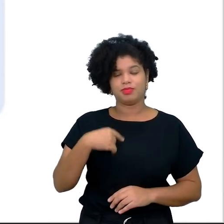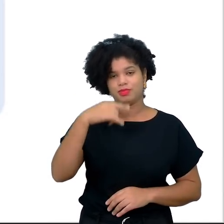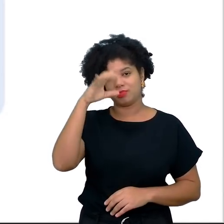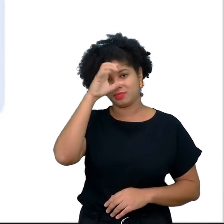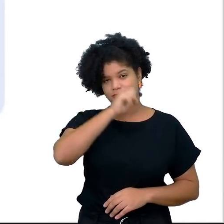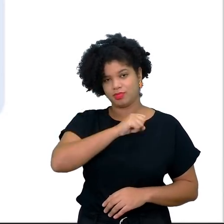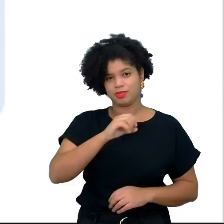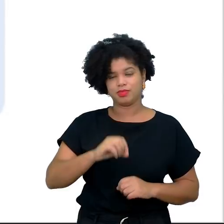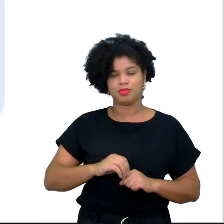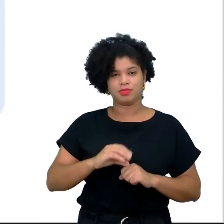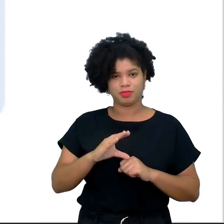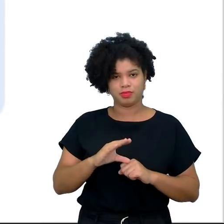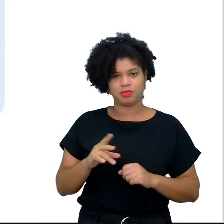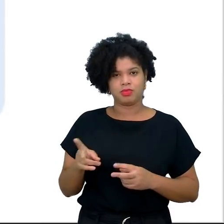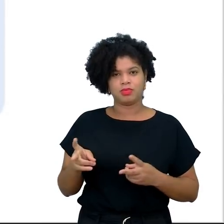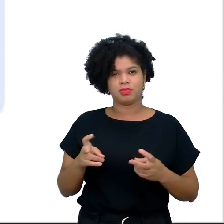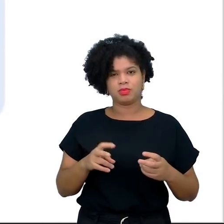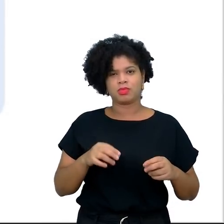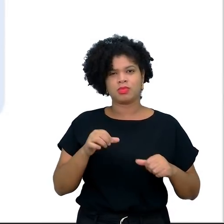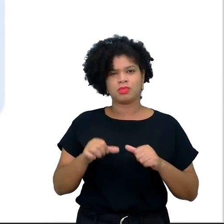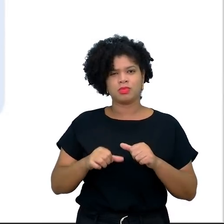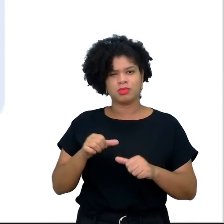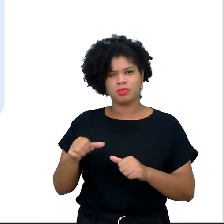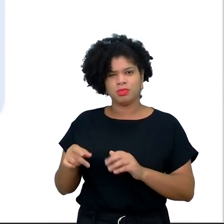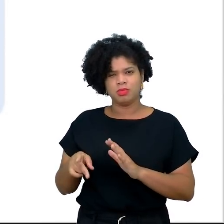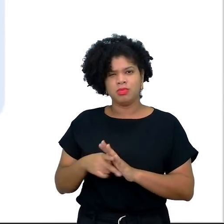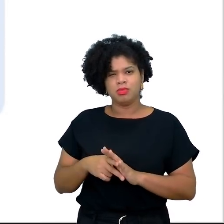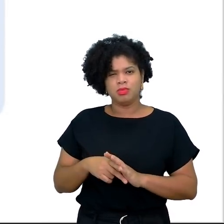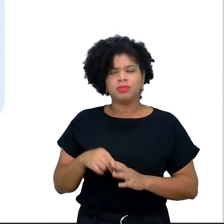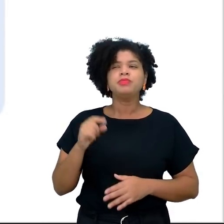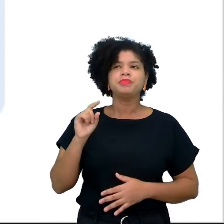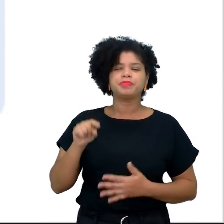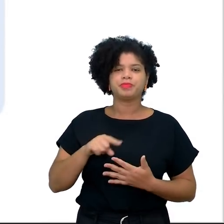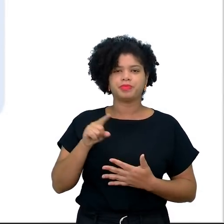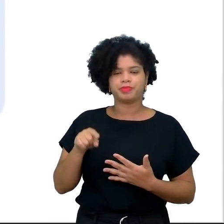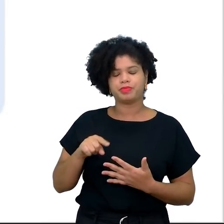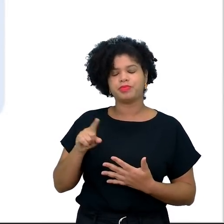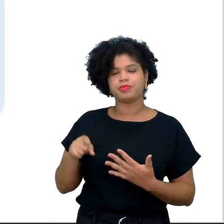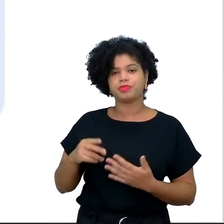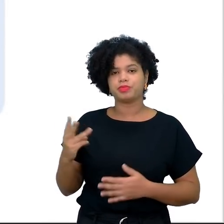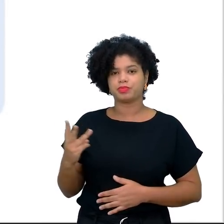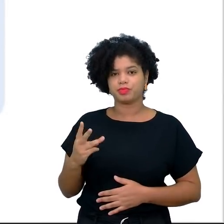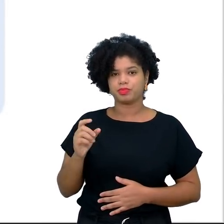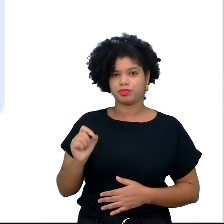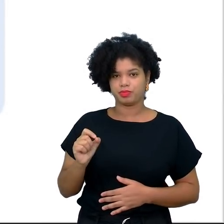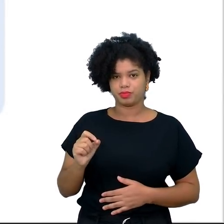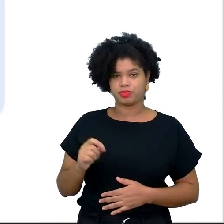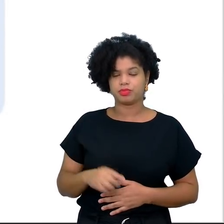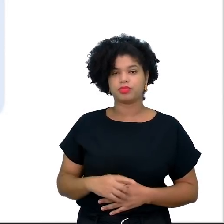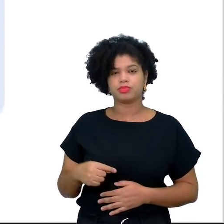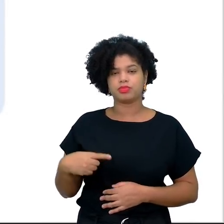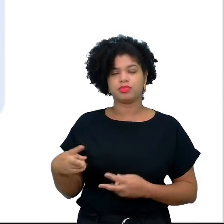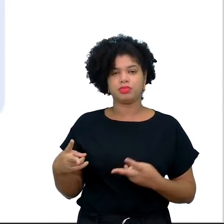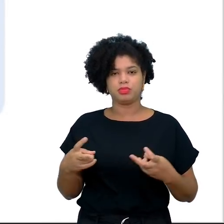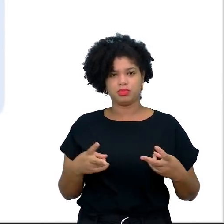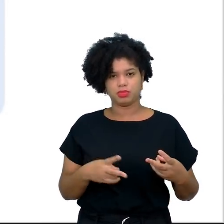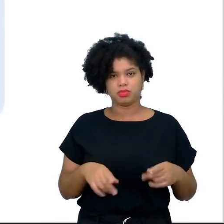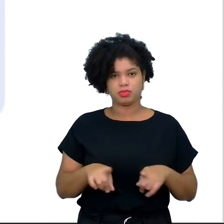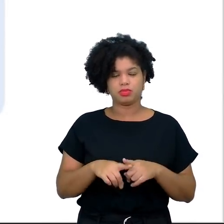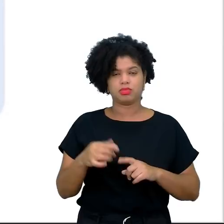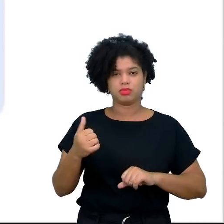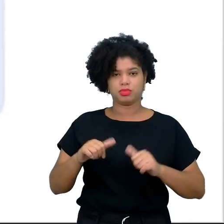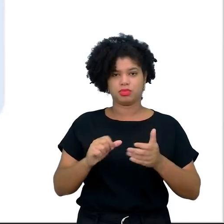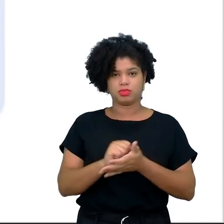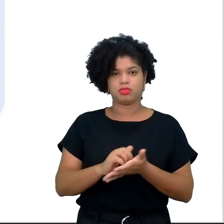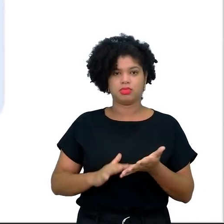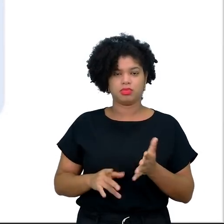do campo aditivo, observando a mudança no lugar da incógnita. No terceiro momento, nós vamos observar e analisar uma